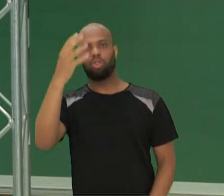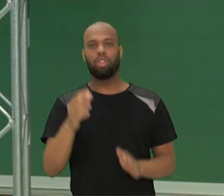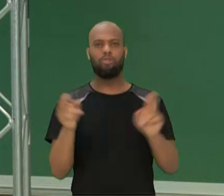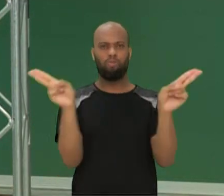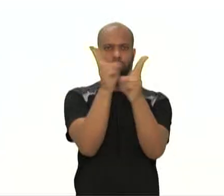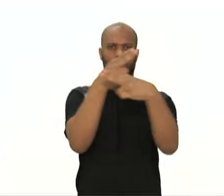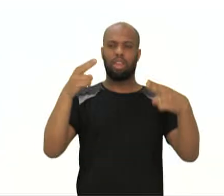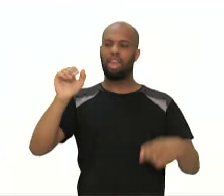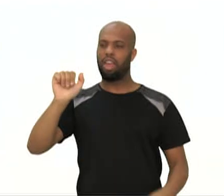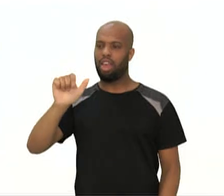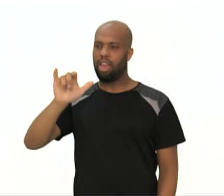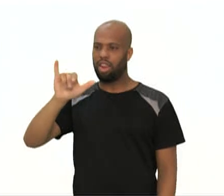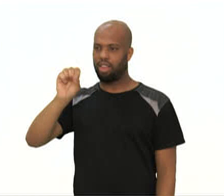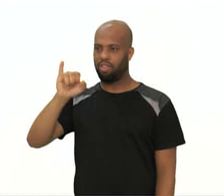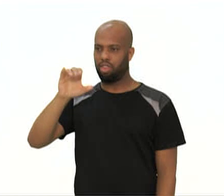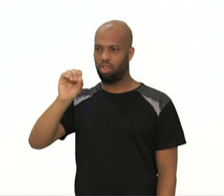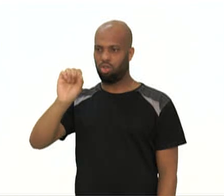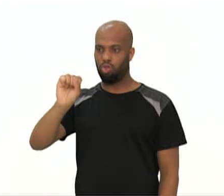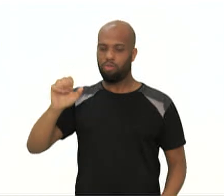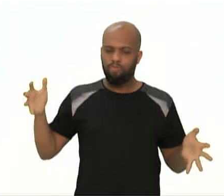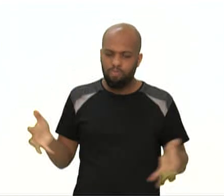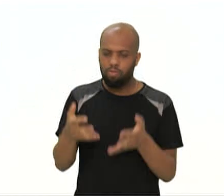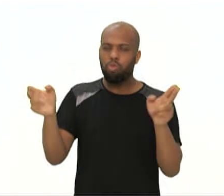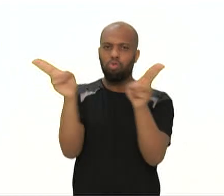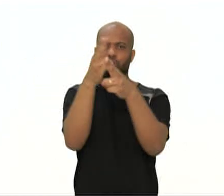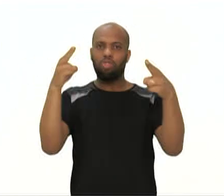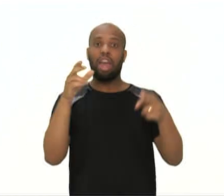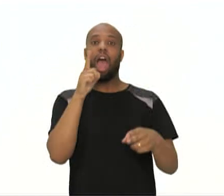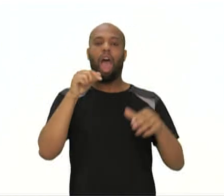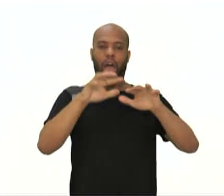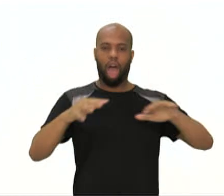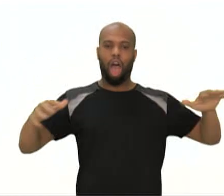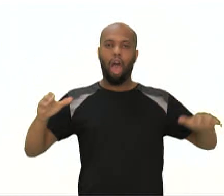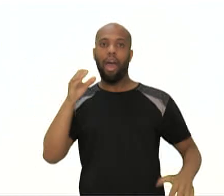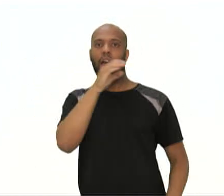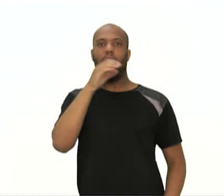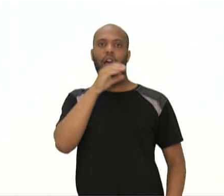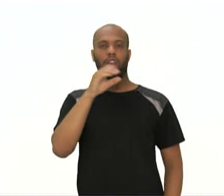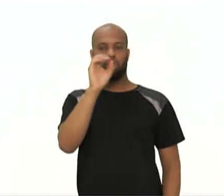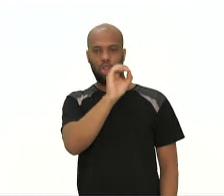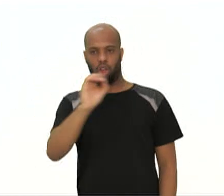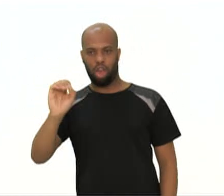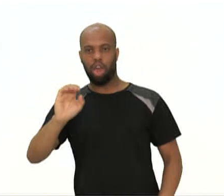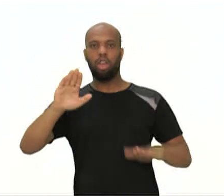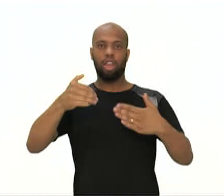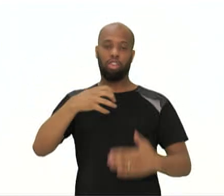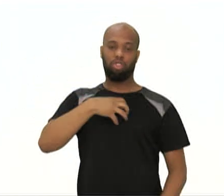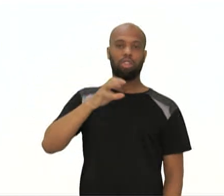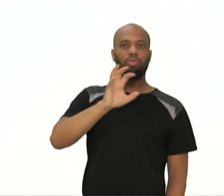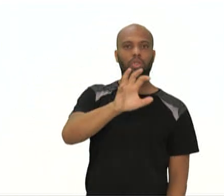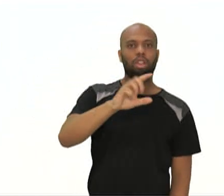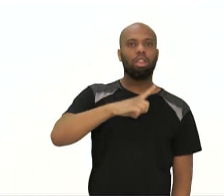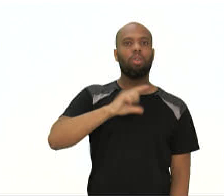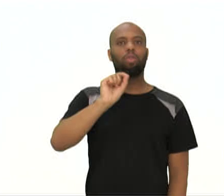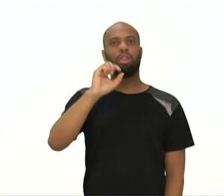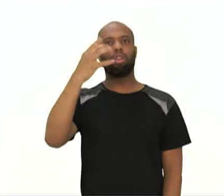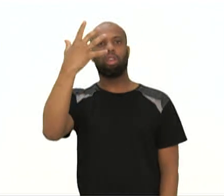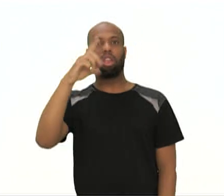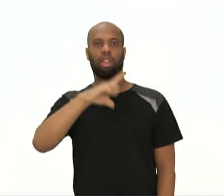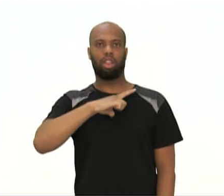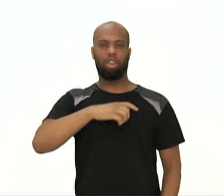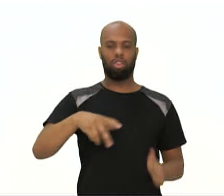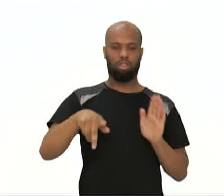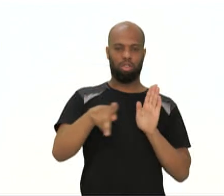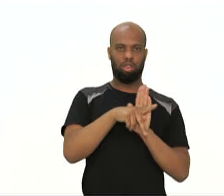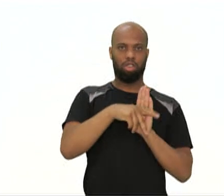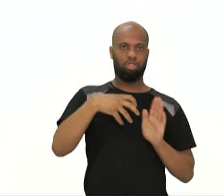ventos alísios empurram e empilham água quente superficial para o oeste. Nesta condição, temos a costa oeste da América